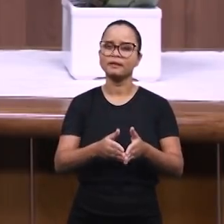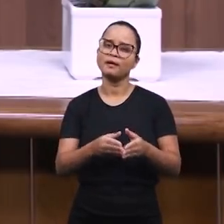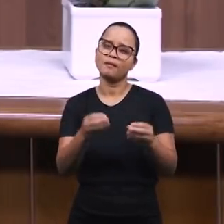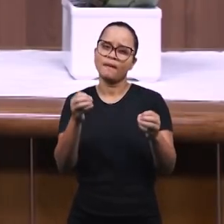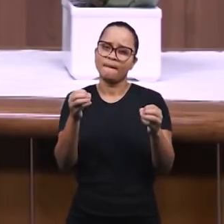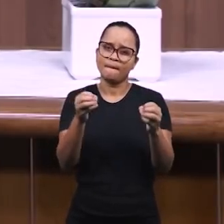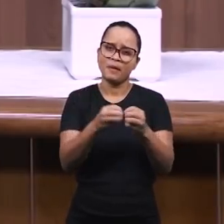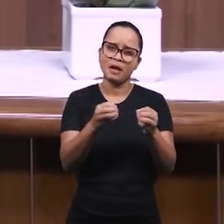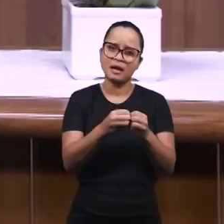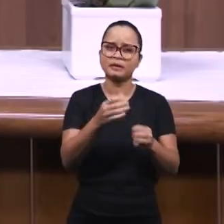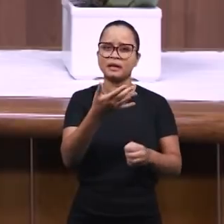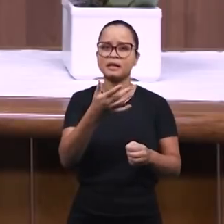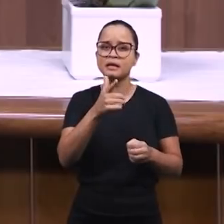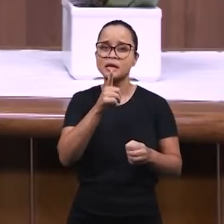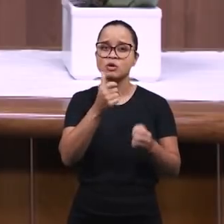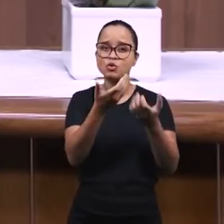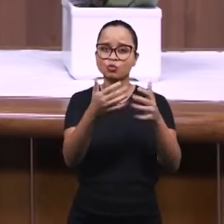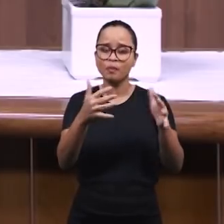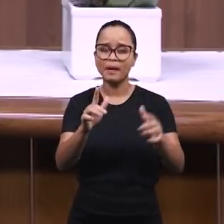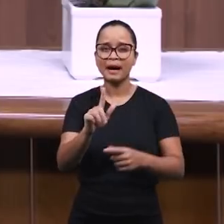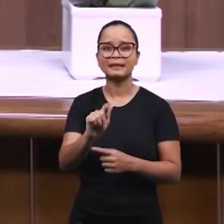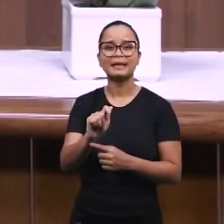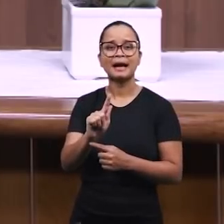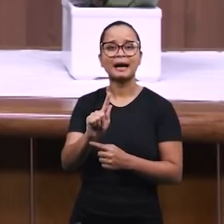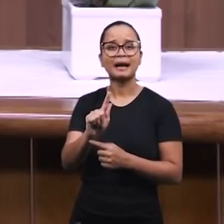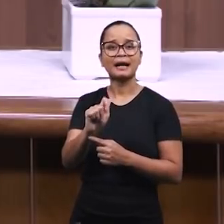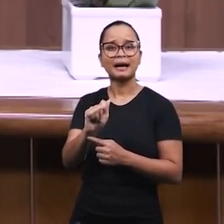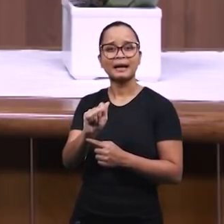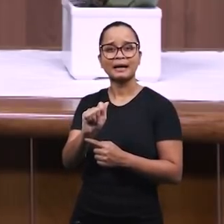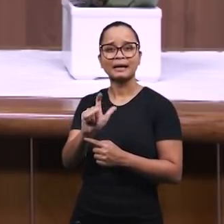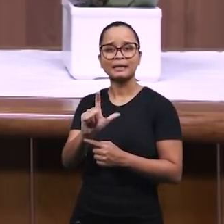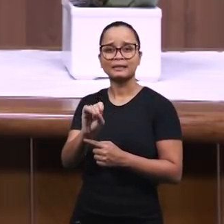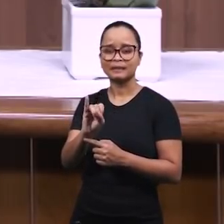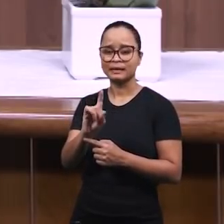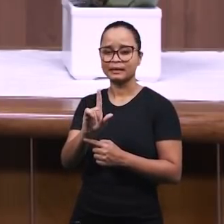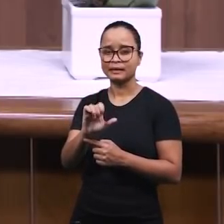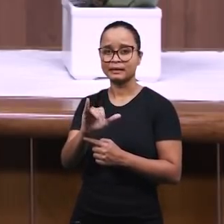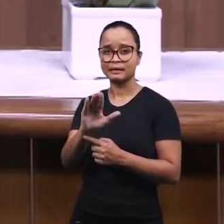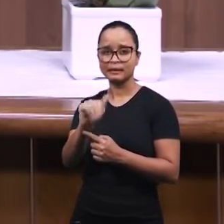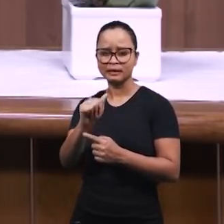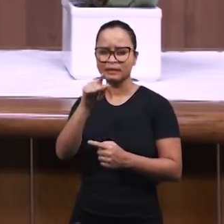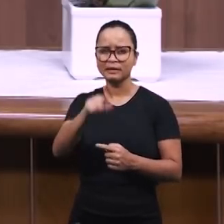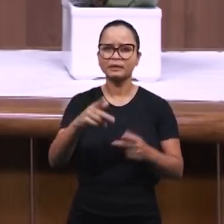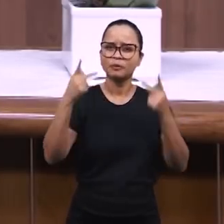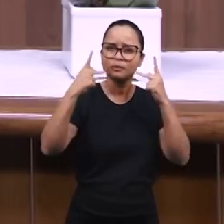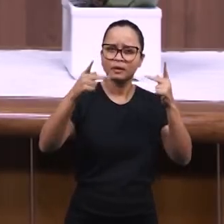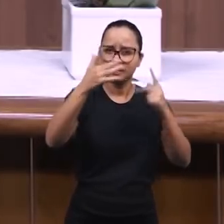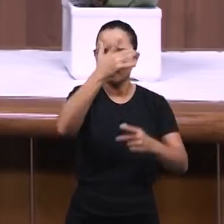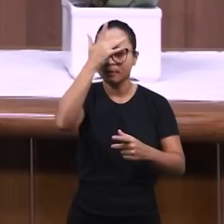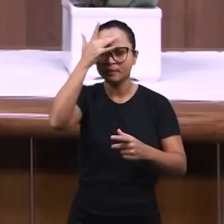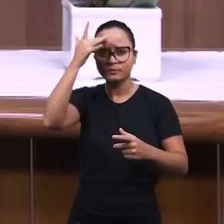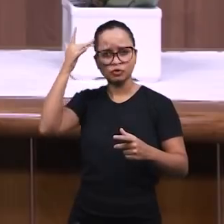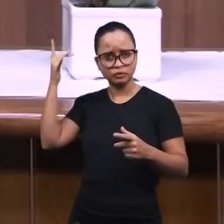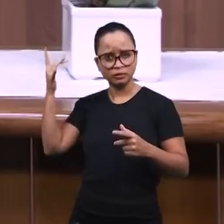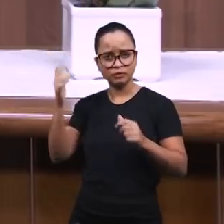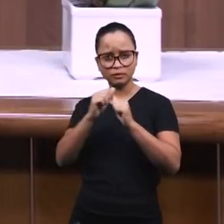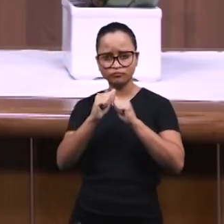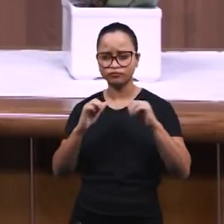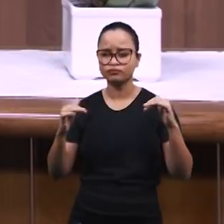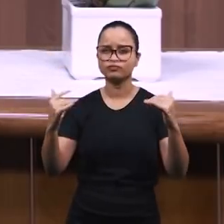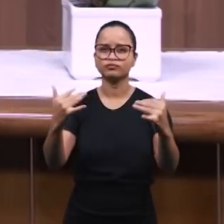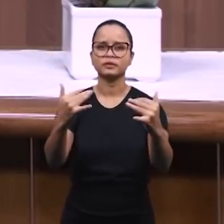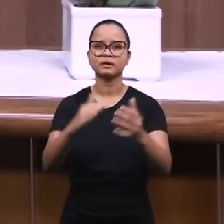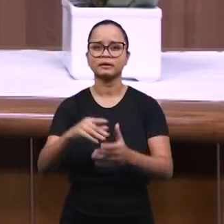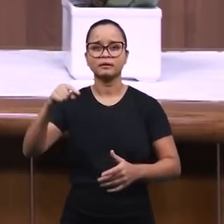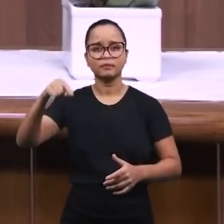do mar da Galileia. E ele entrou nesse barco para, do barco, pregar para a multidão que estava na